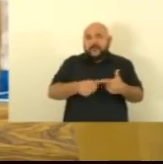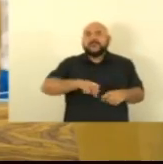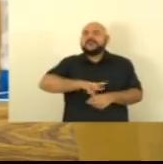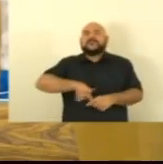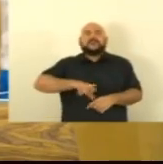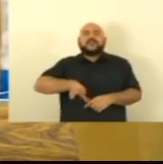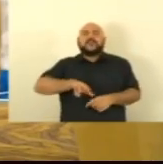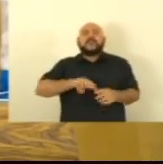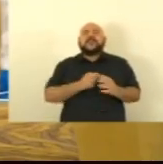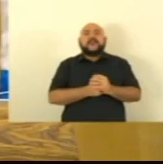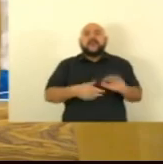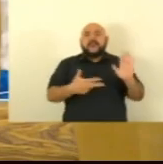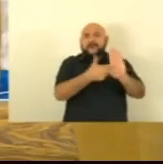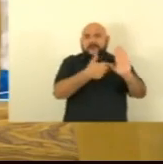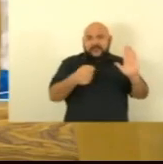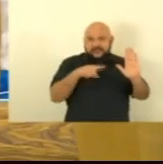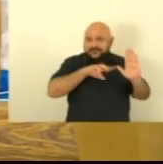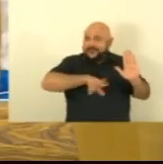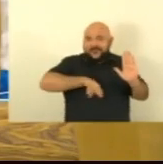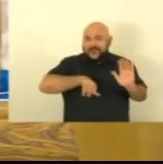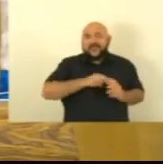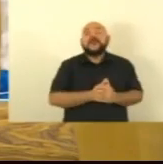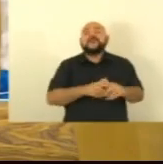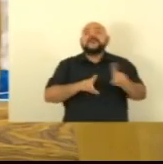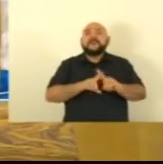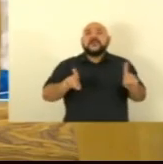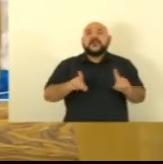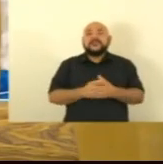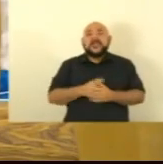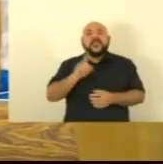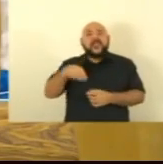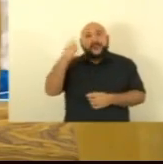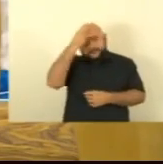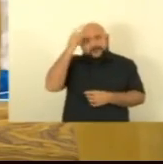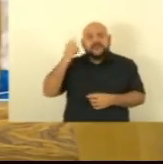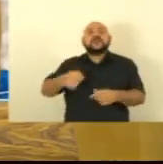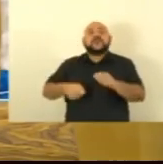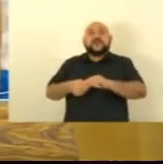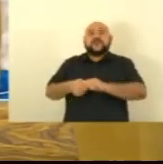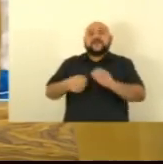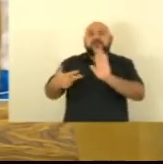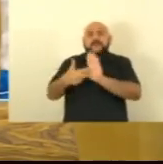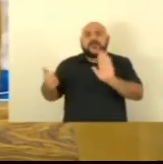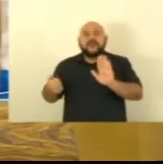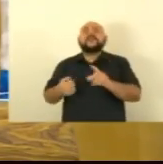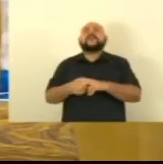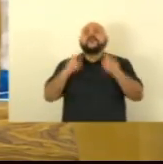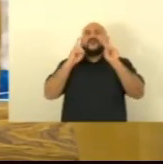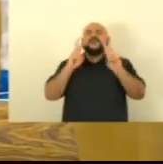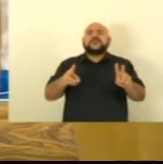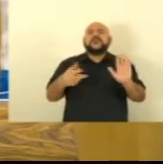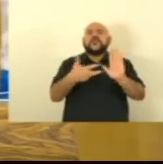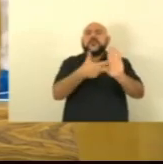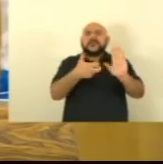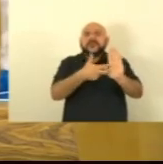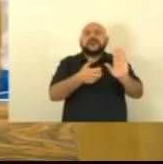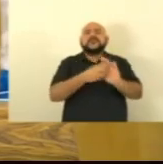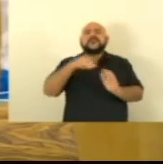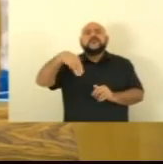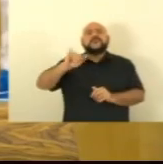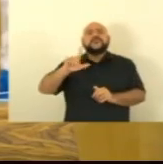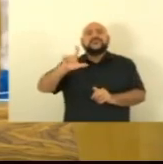pratica. Durante o governo Bolsonaro a gente viu, durante os 4 anos, crime de milícias digitais,